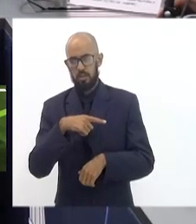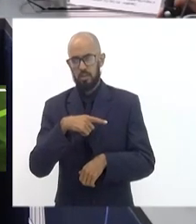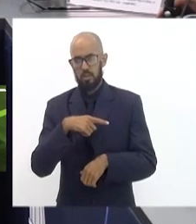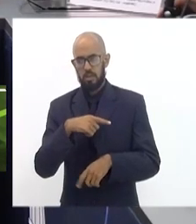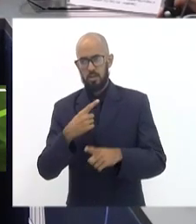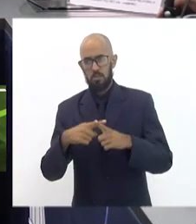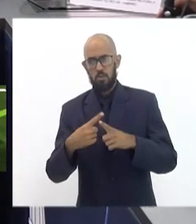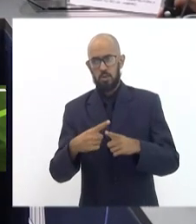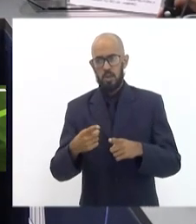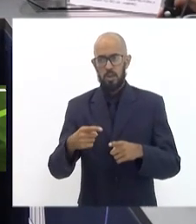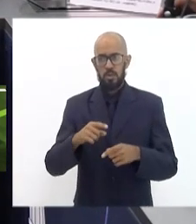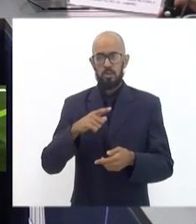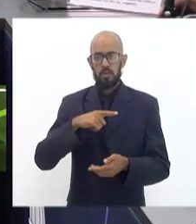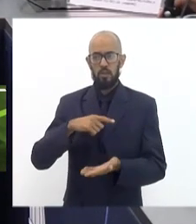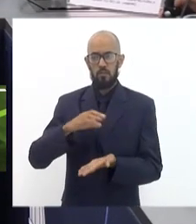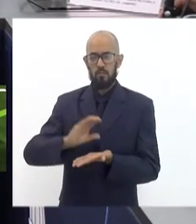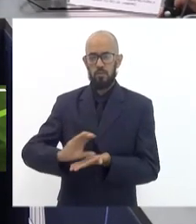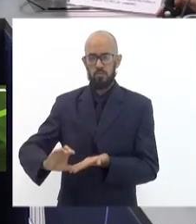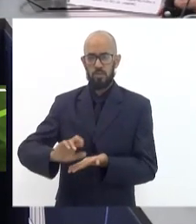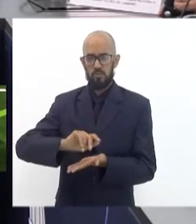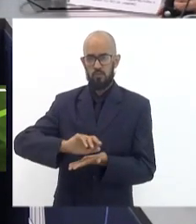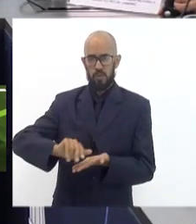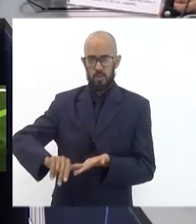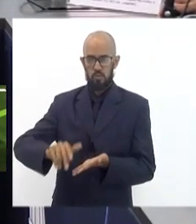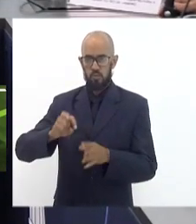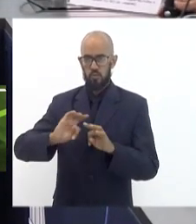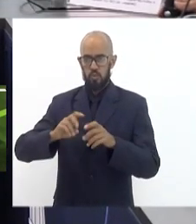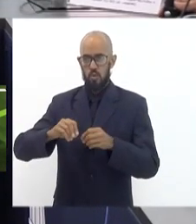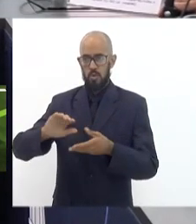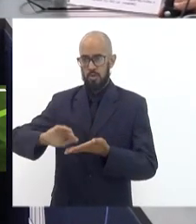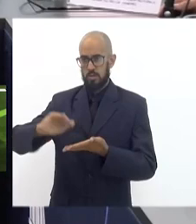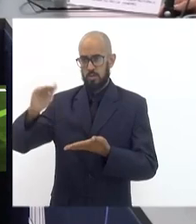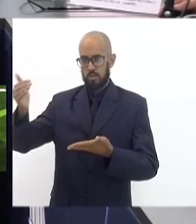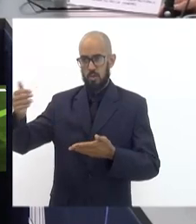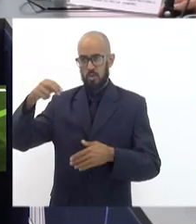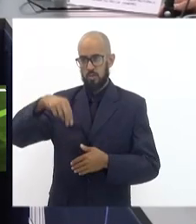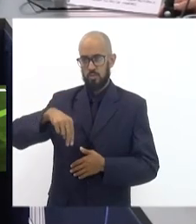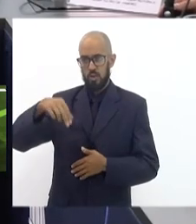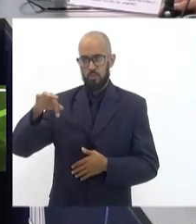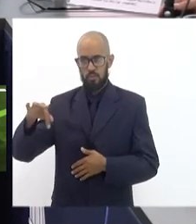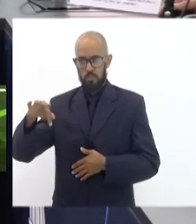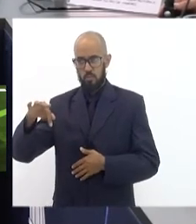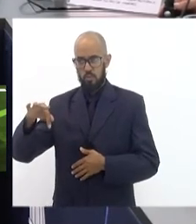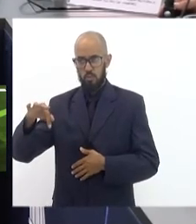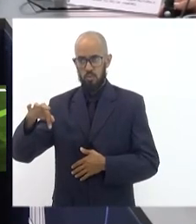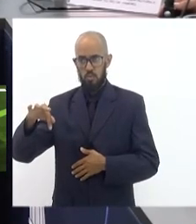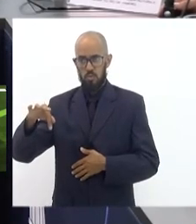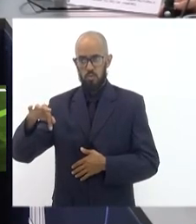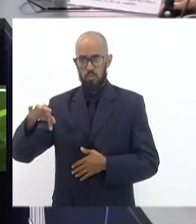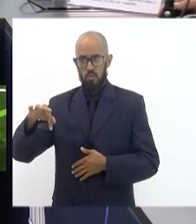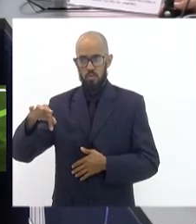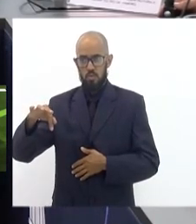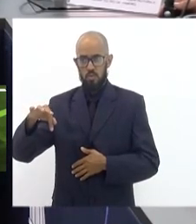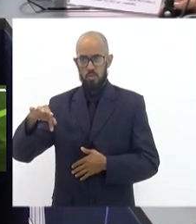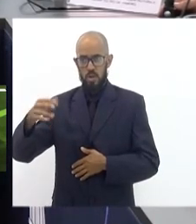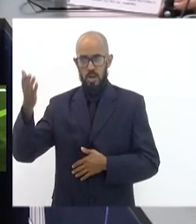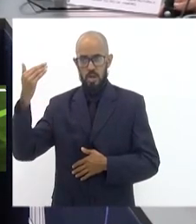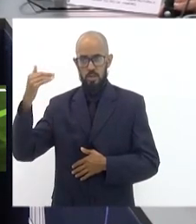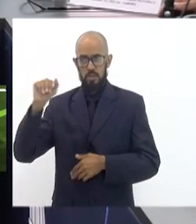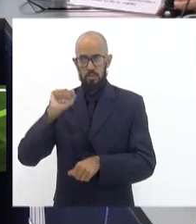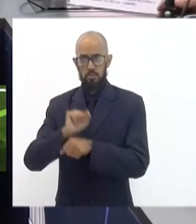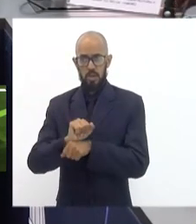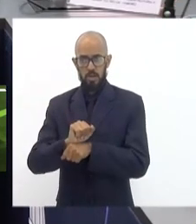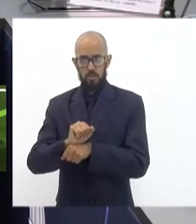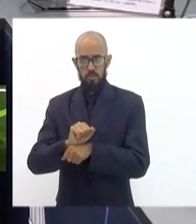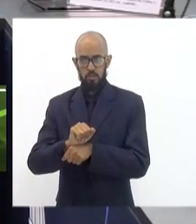é porque são muitos investimentos todas as encostas de Friburgo o olho mar estavam paradas